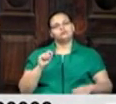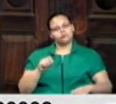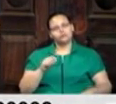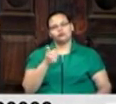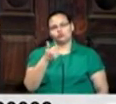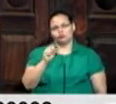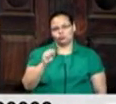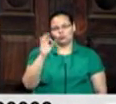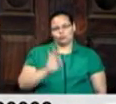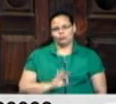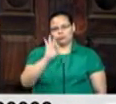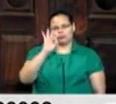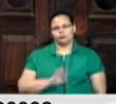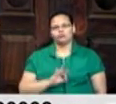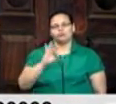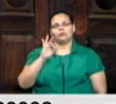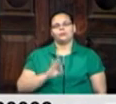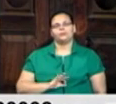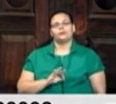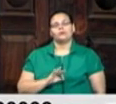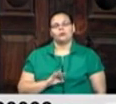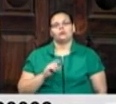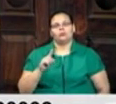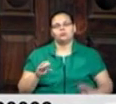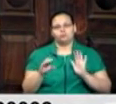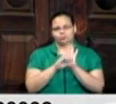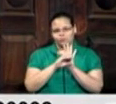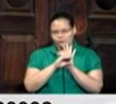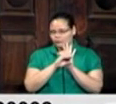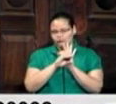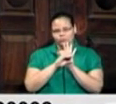aqueles 18% constitucionais